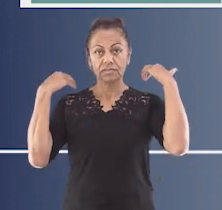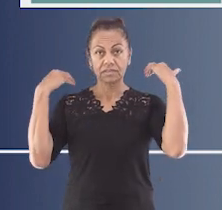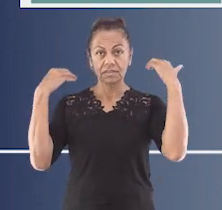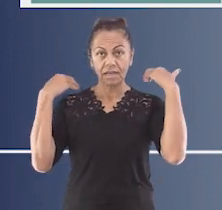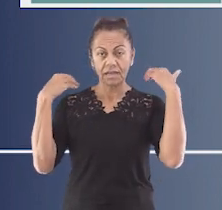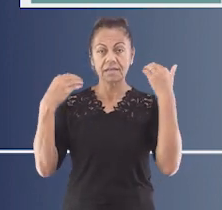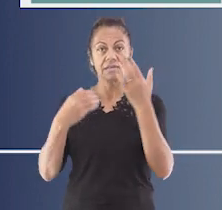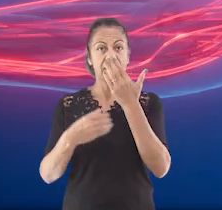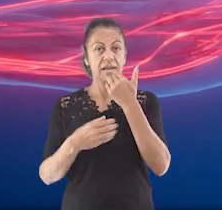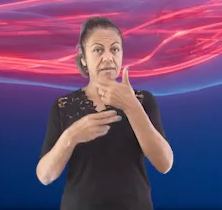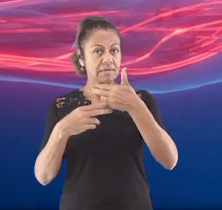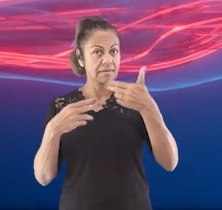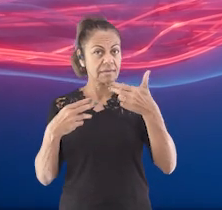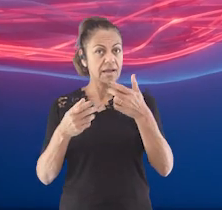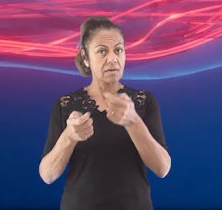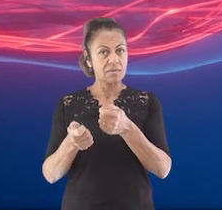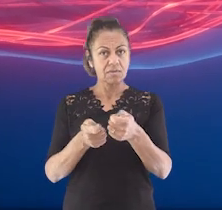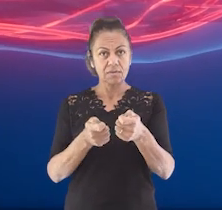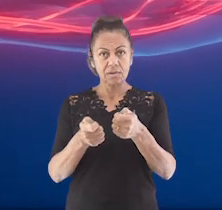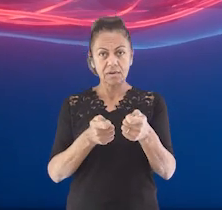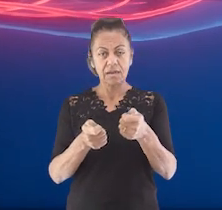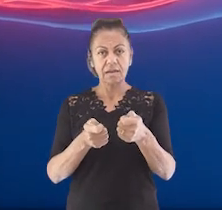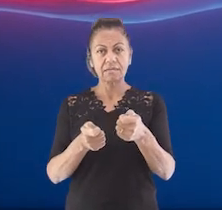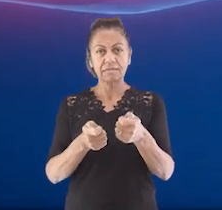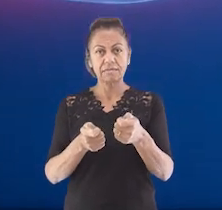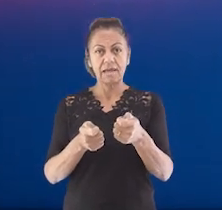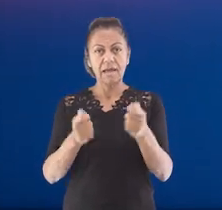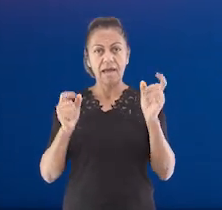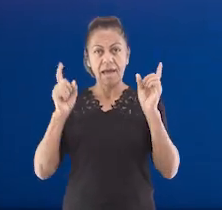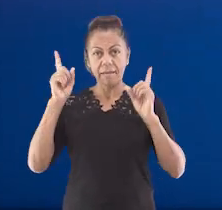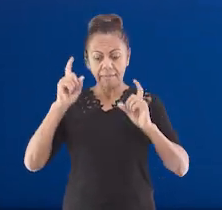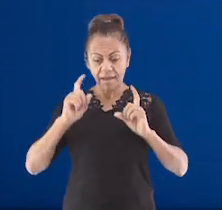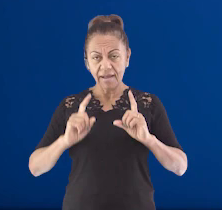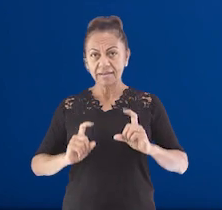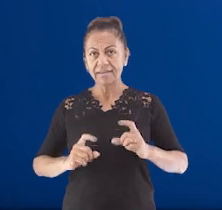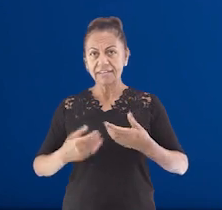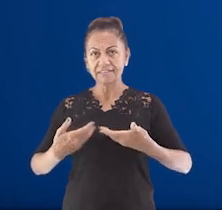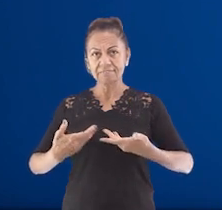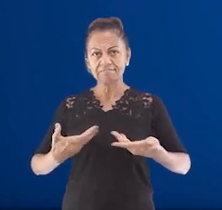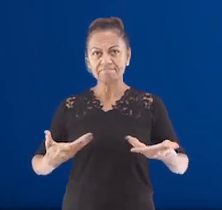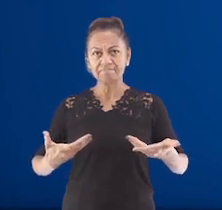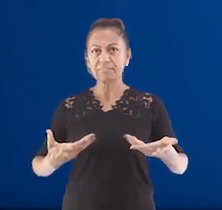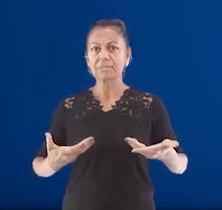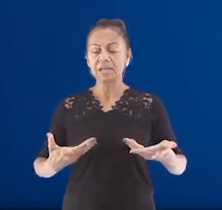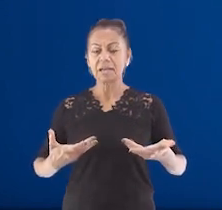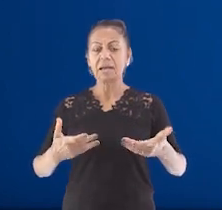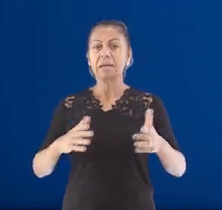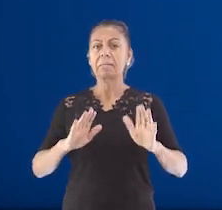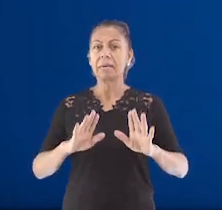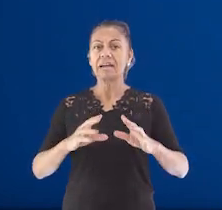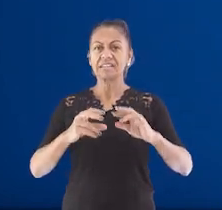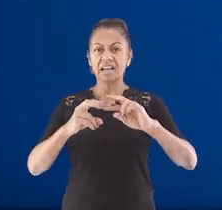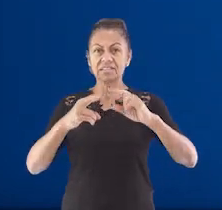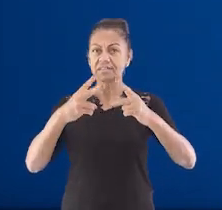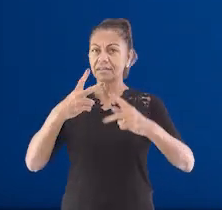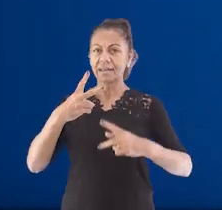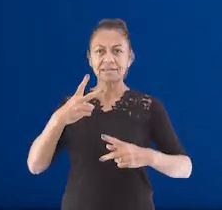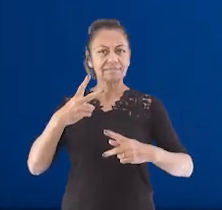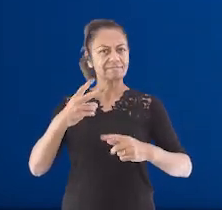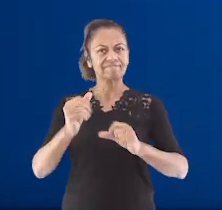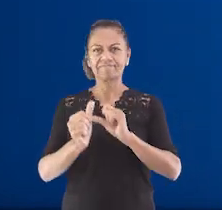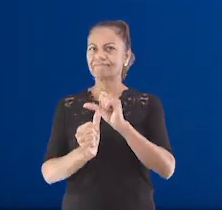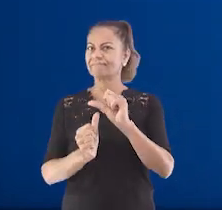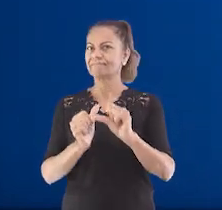parece mais com o seu? A atividade física e a alimentação balanceada podem modificar a